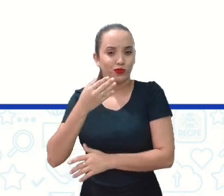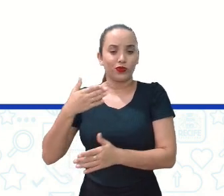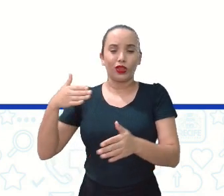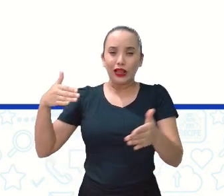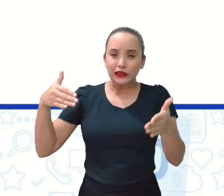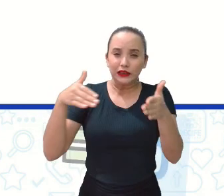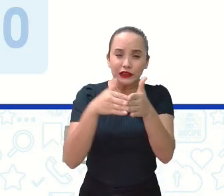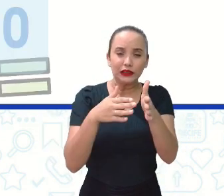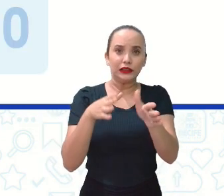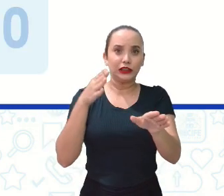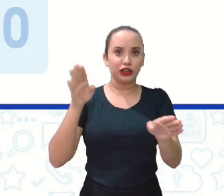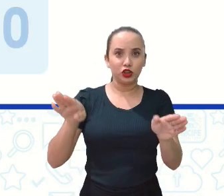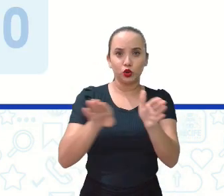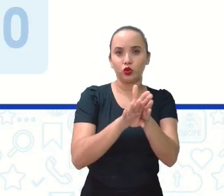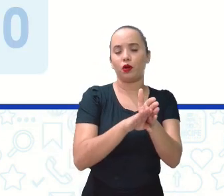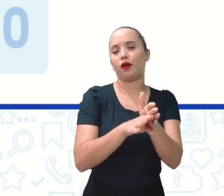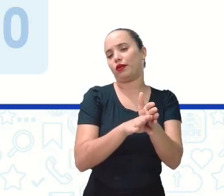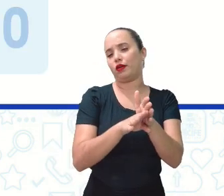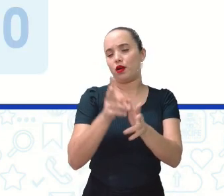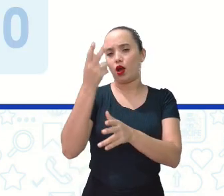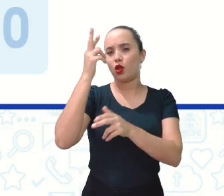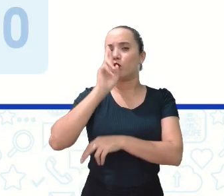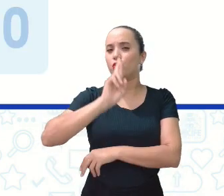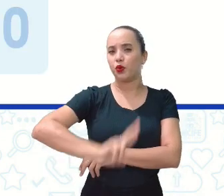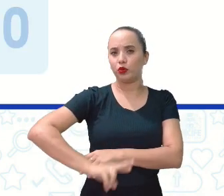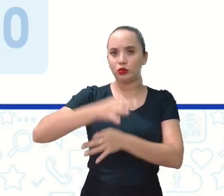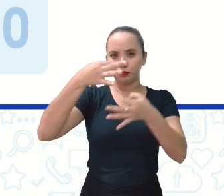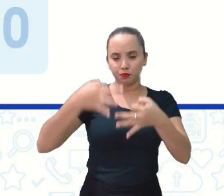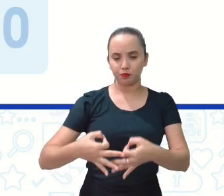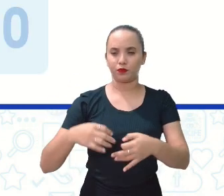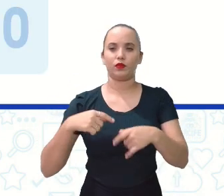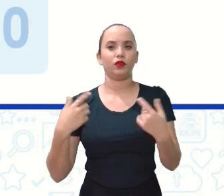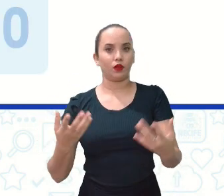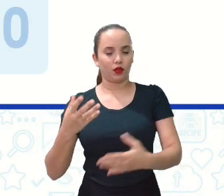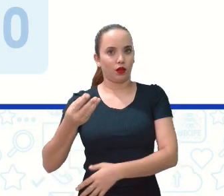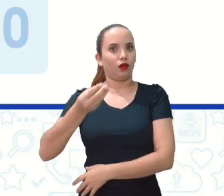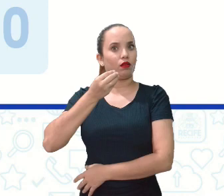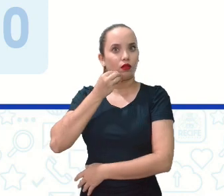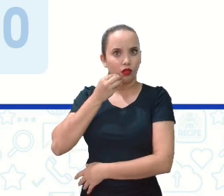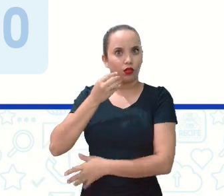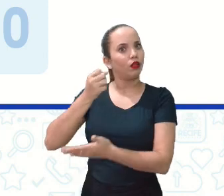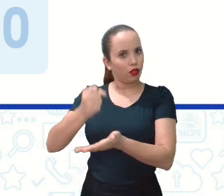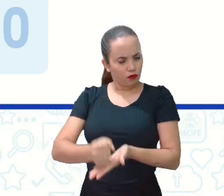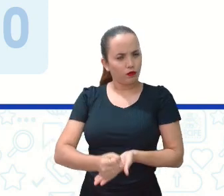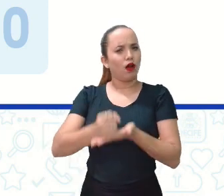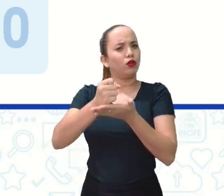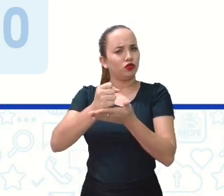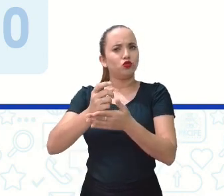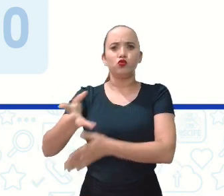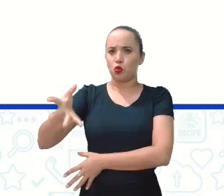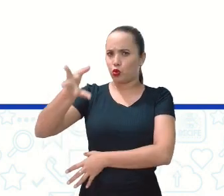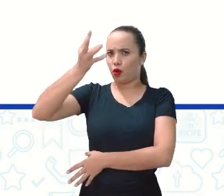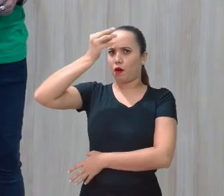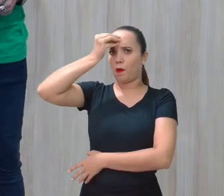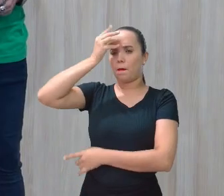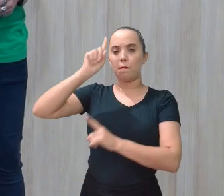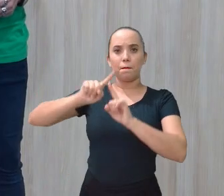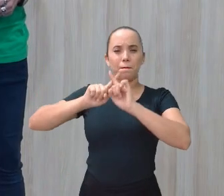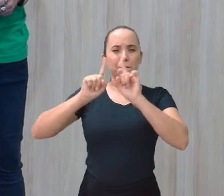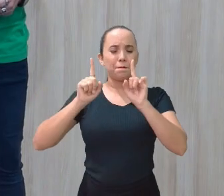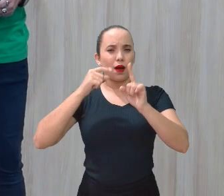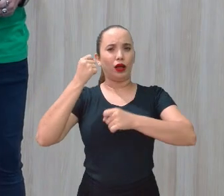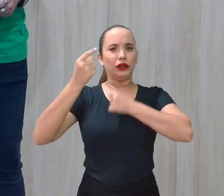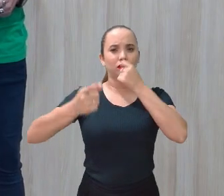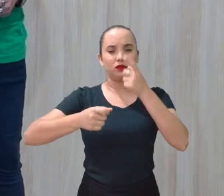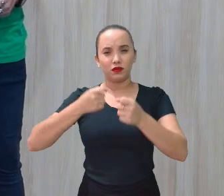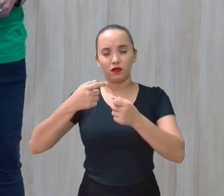que as tentativas elas ajudam a gente a compreender a noção de um sistema de equações, só que muitas vezes essa tentativa faz